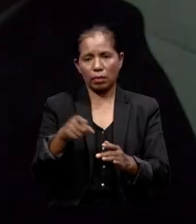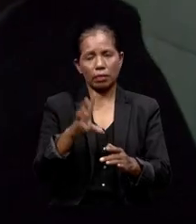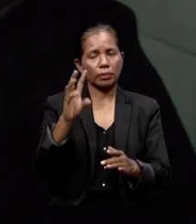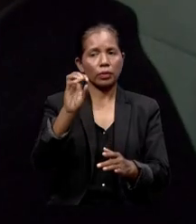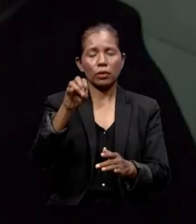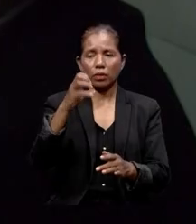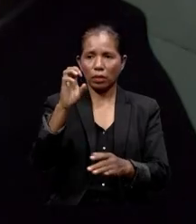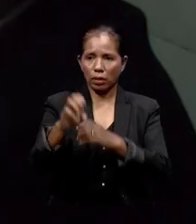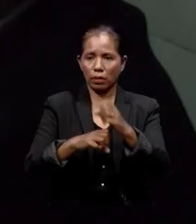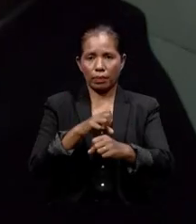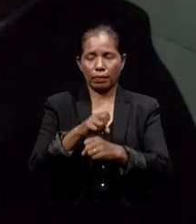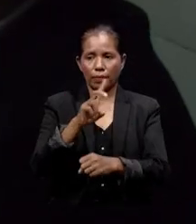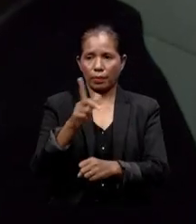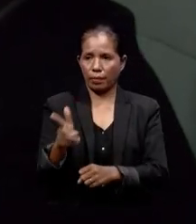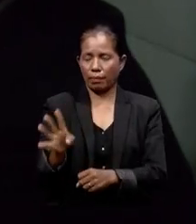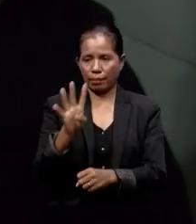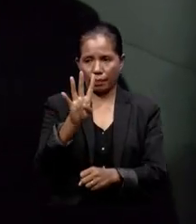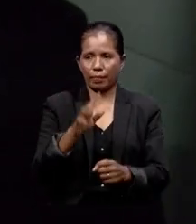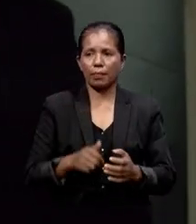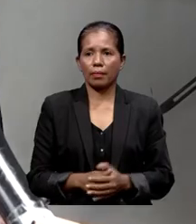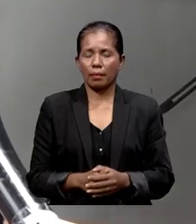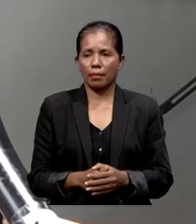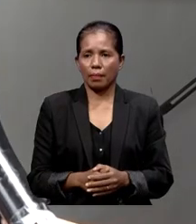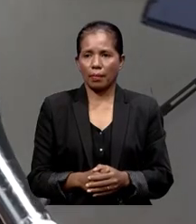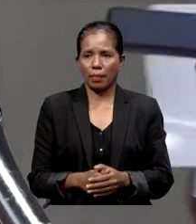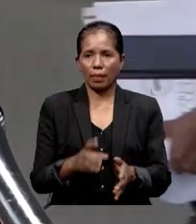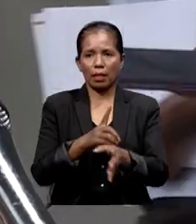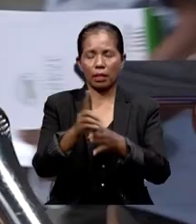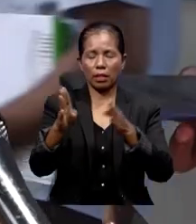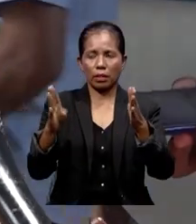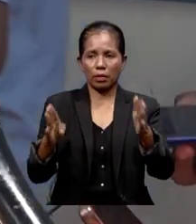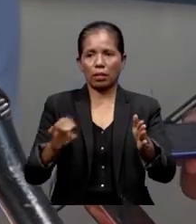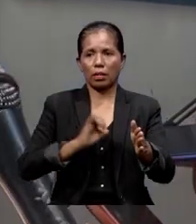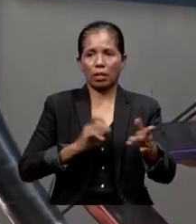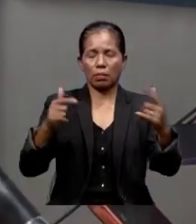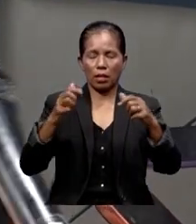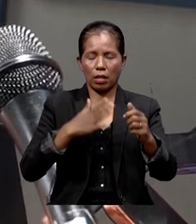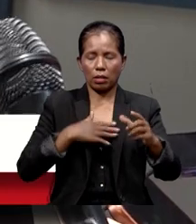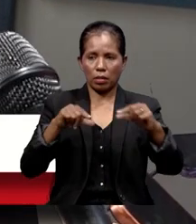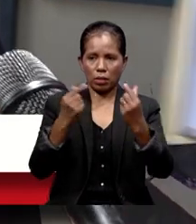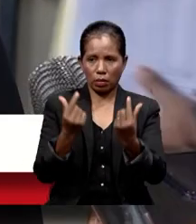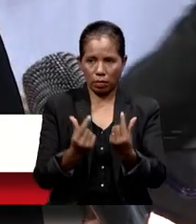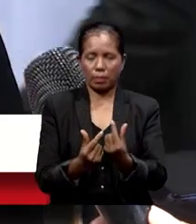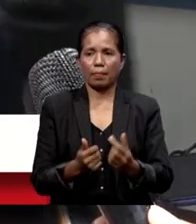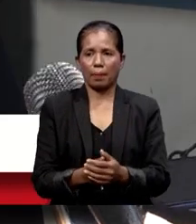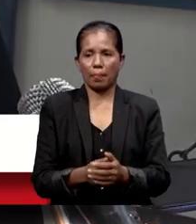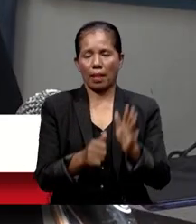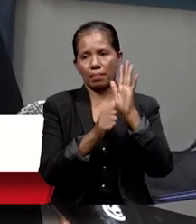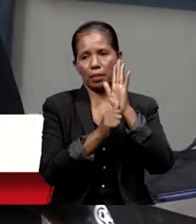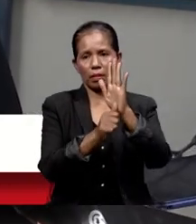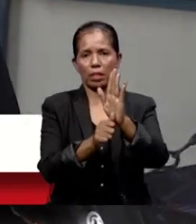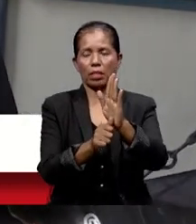Geral Estado, Tinan Rihun Rua, Rua Nulo Recém Lima. A nuda diretora executiva, a maior equipa, apresenta a